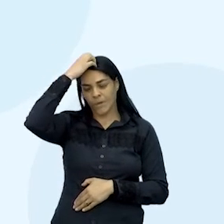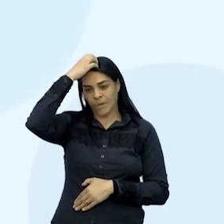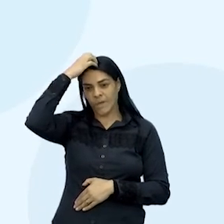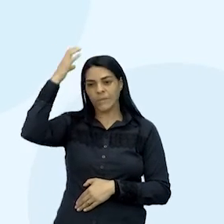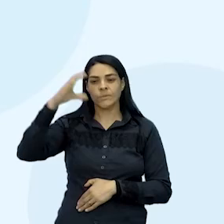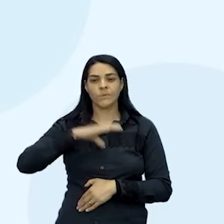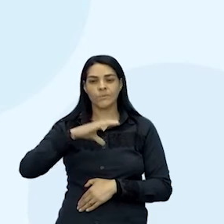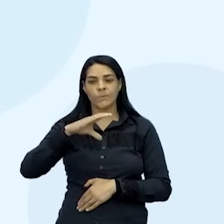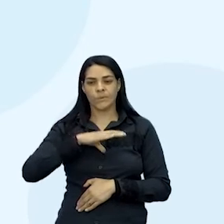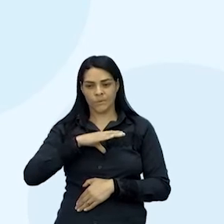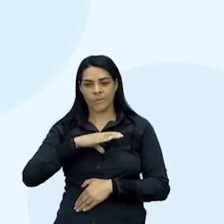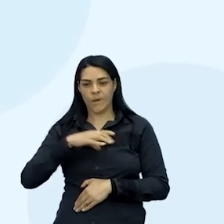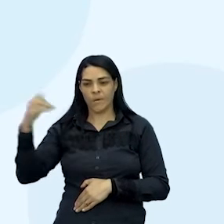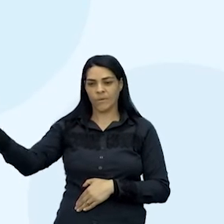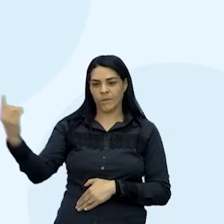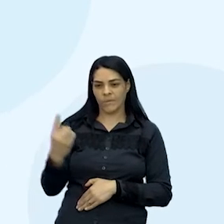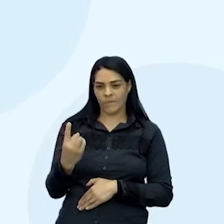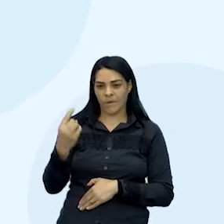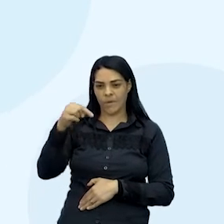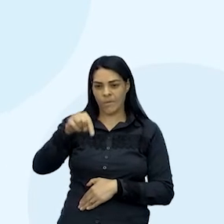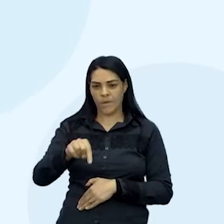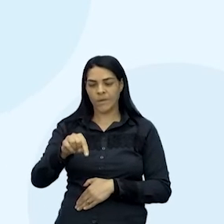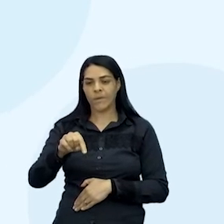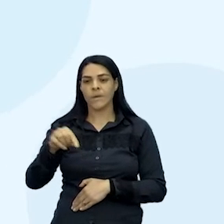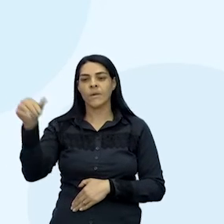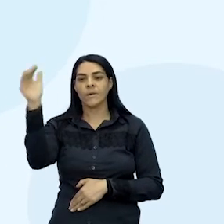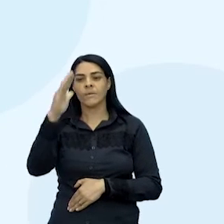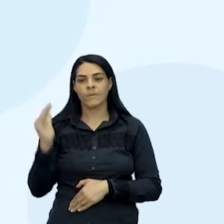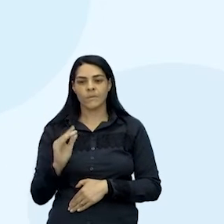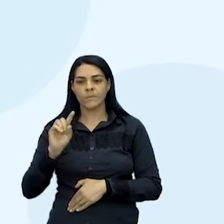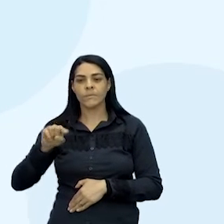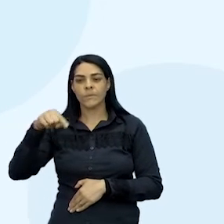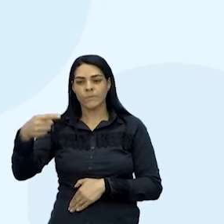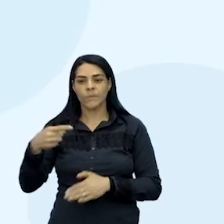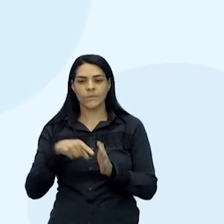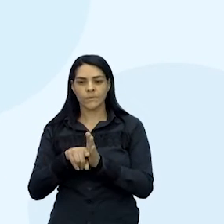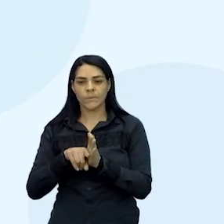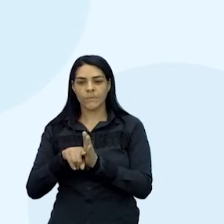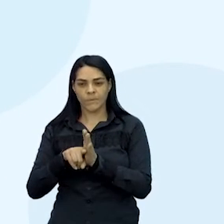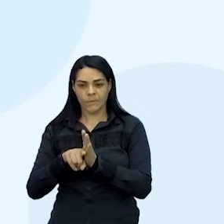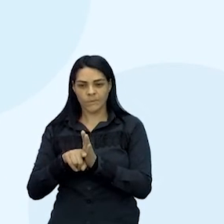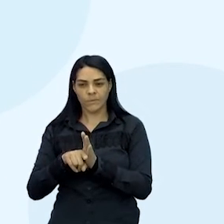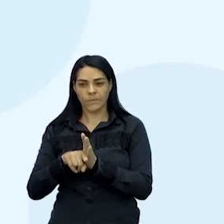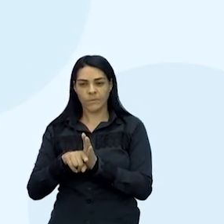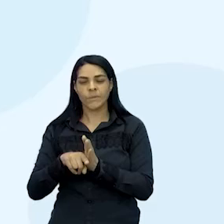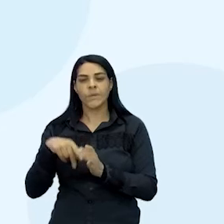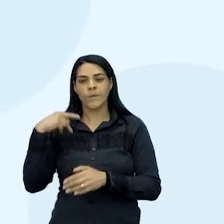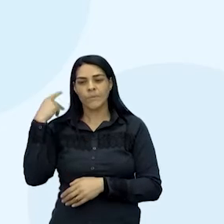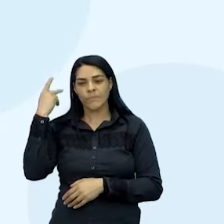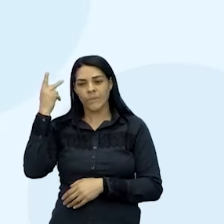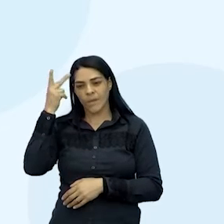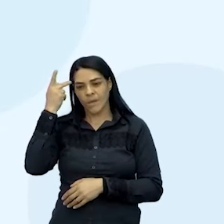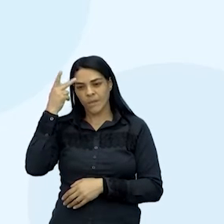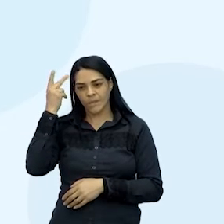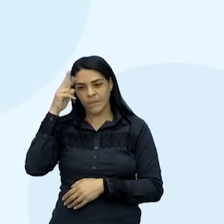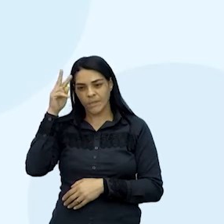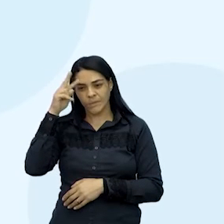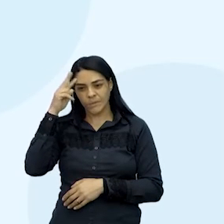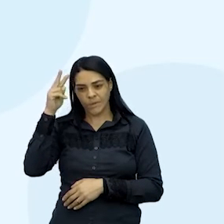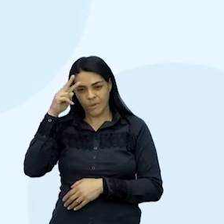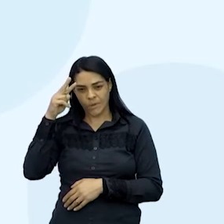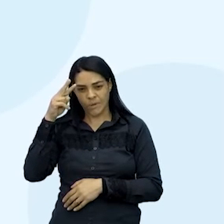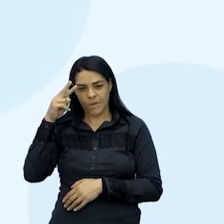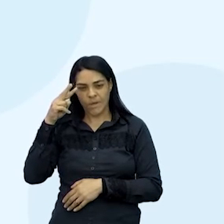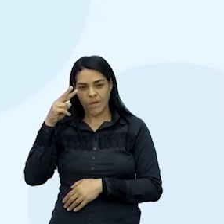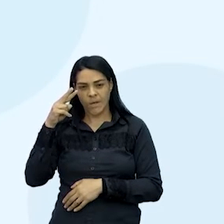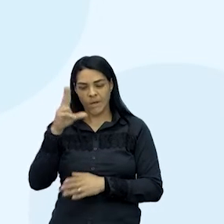aí do Napoleão Bonaparte. Depois vocês podem pesquisar um pouquinho aí a respeito dessa história, tá? Então, ele foge de Portugal,